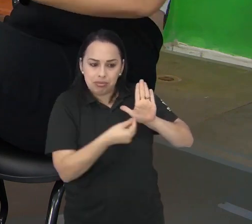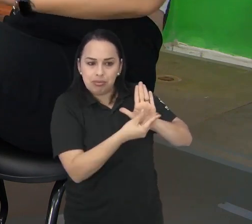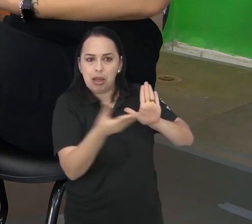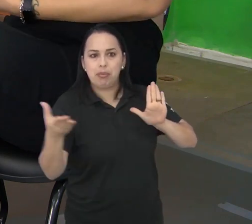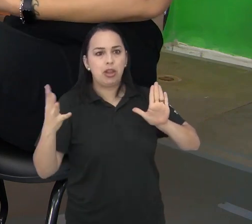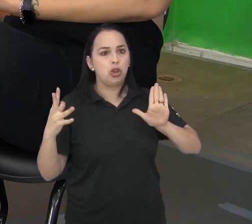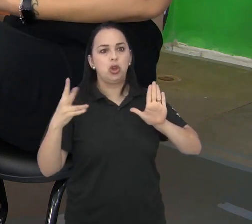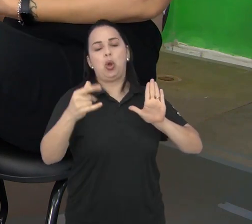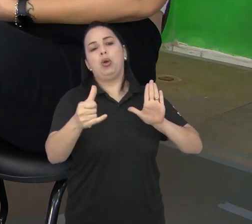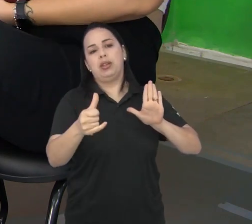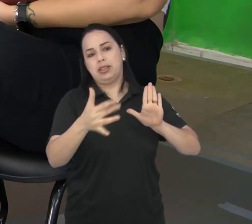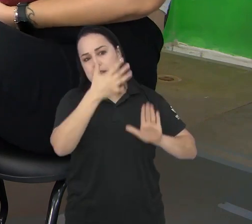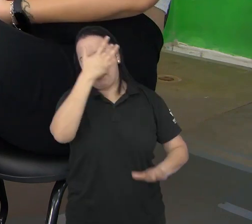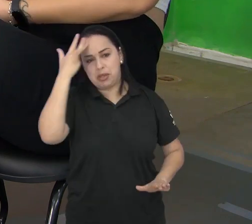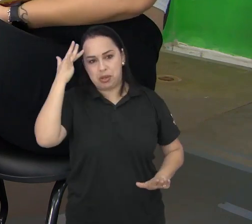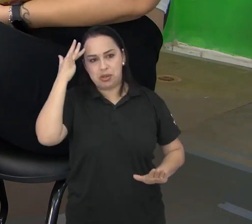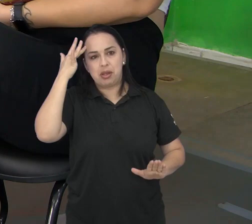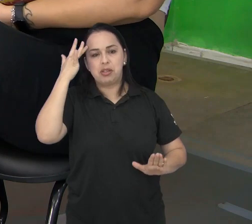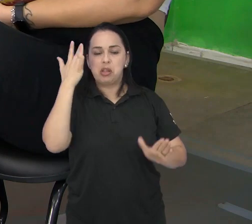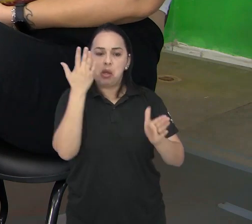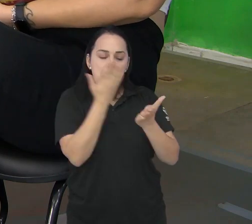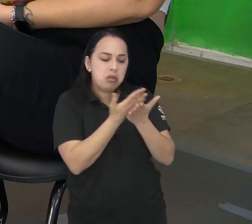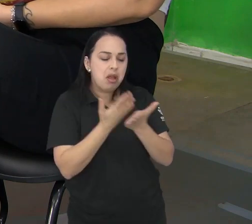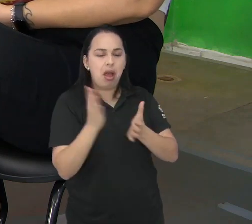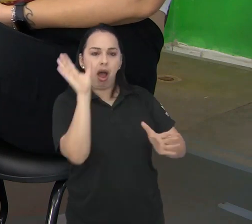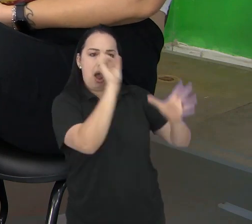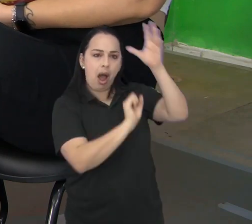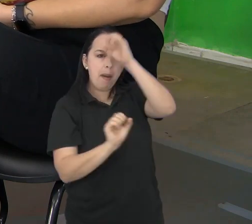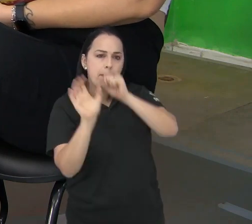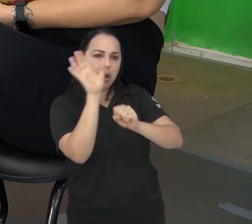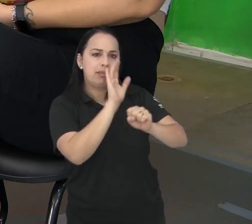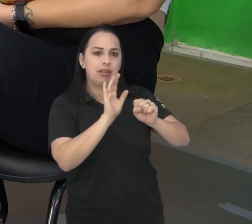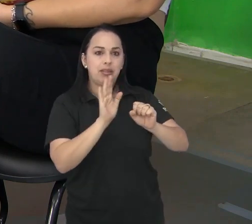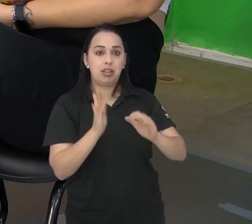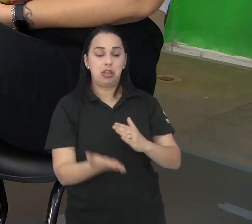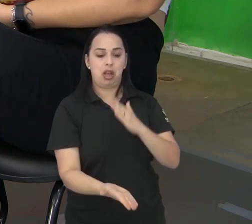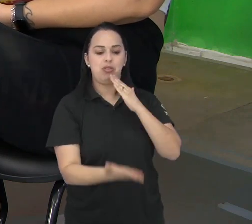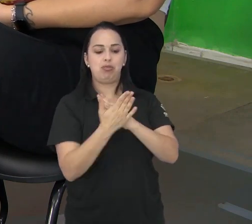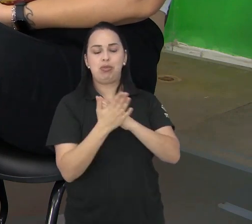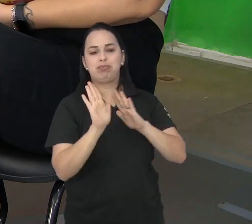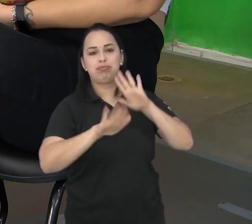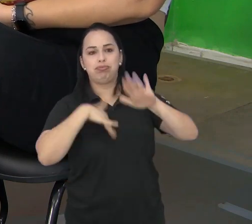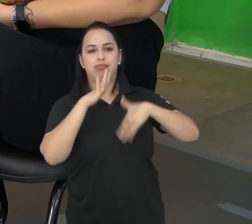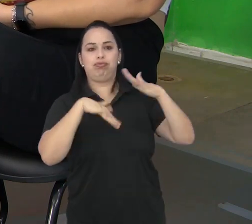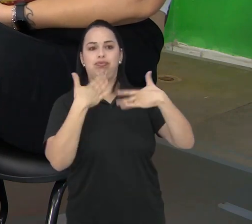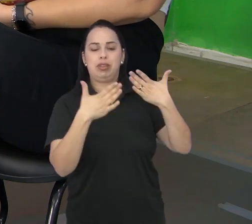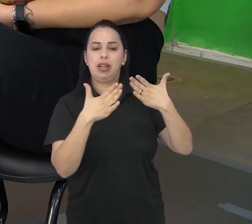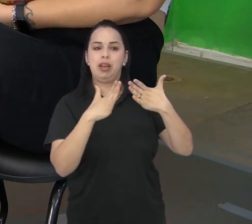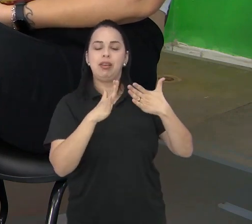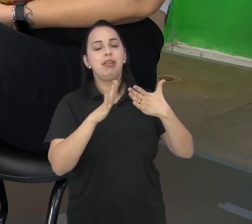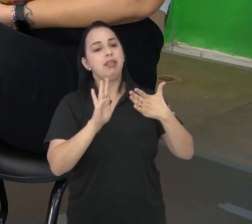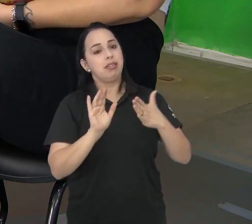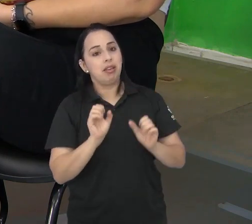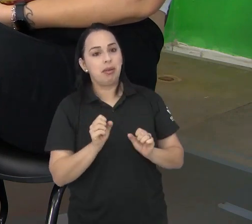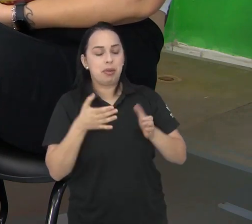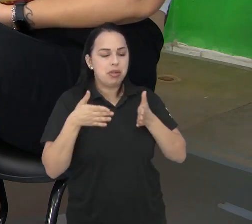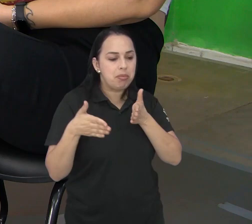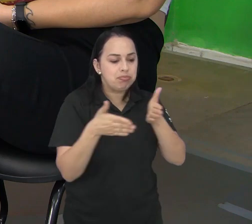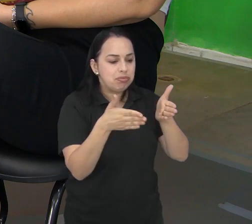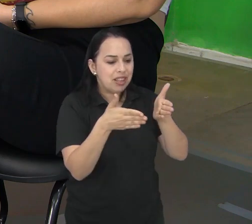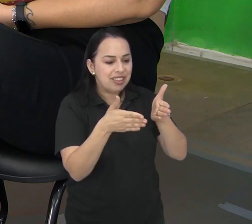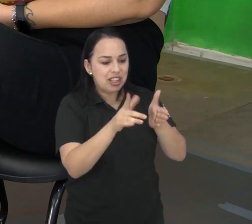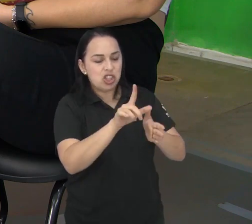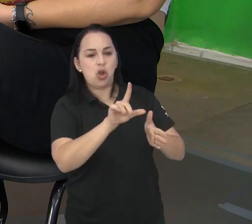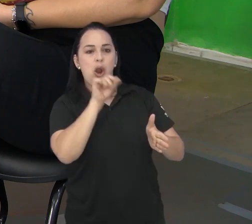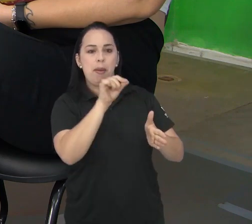gratuito e disponível para todos se estudarem música, se desenvolverem como seres humanos e a partir dali seguir, né?